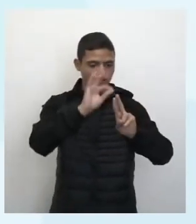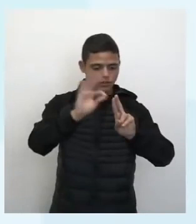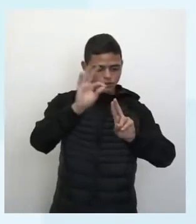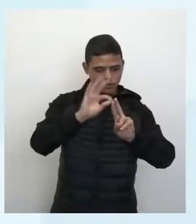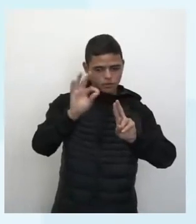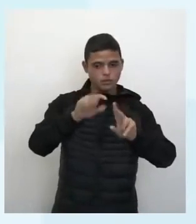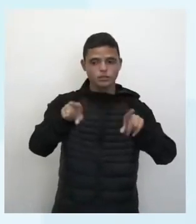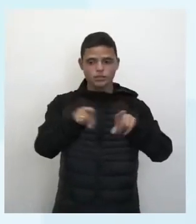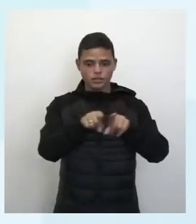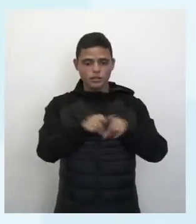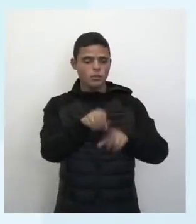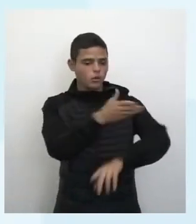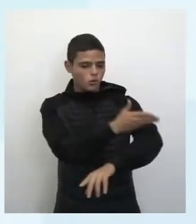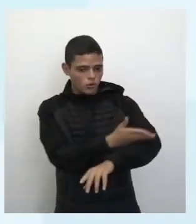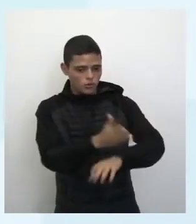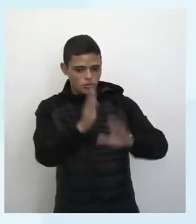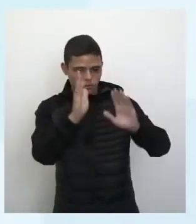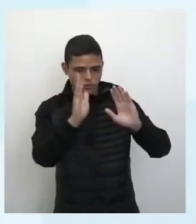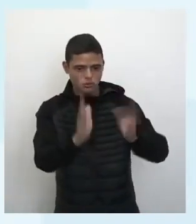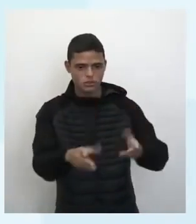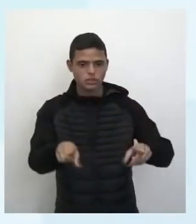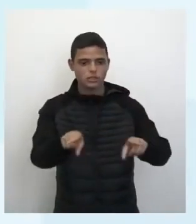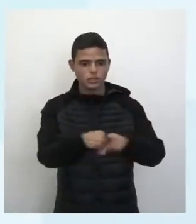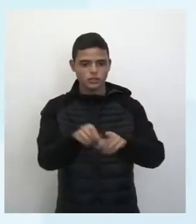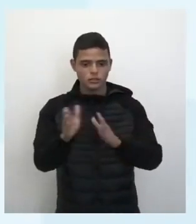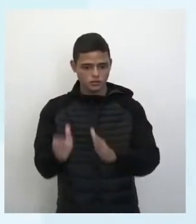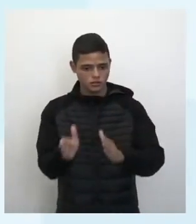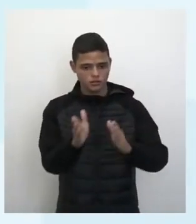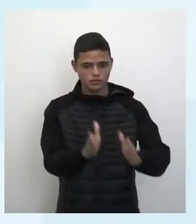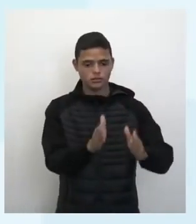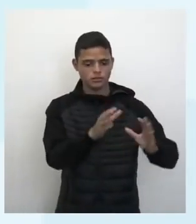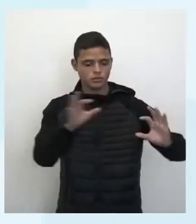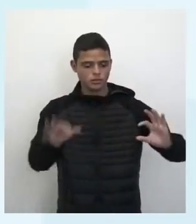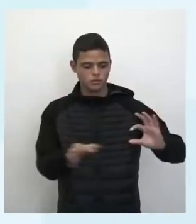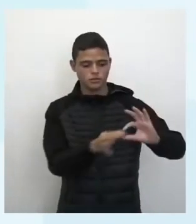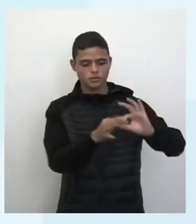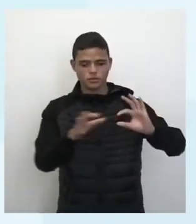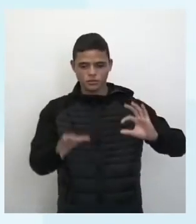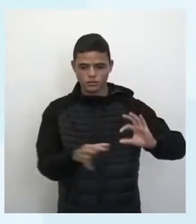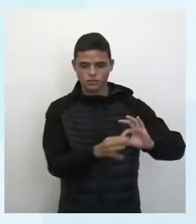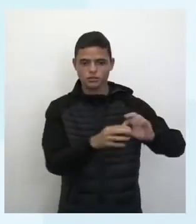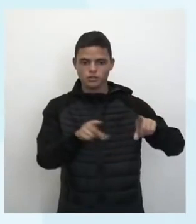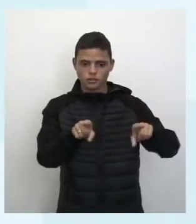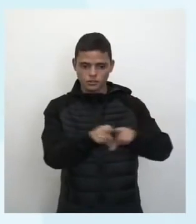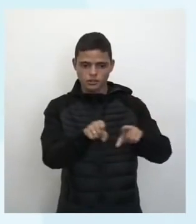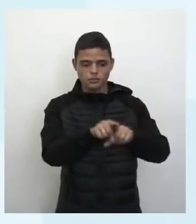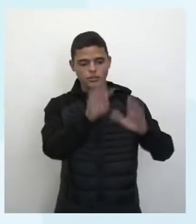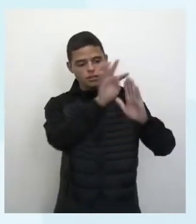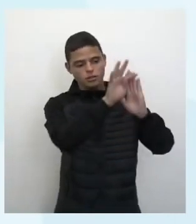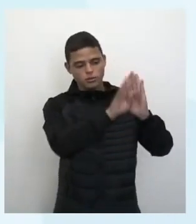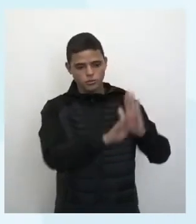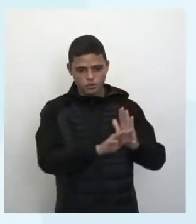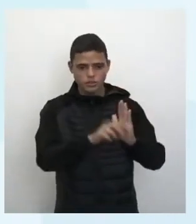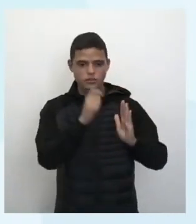nas citações indiretas, com períodos compostos por subordinação no texto